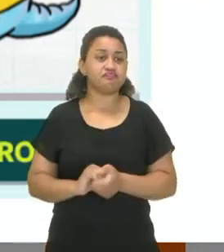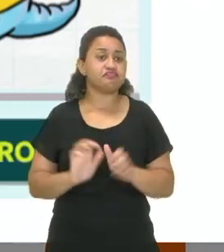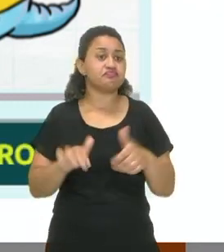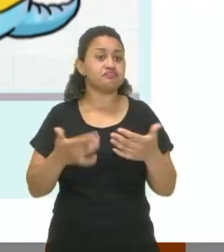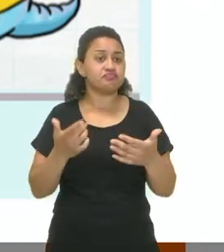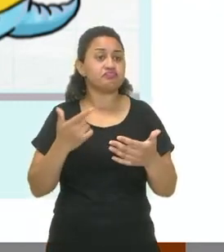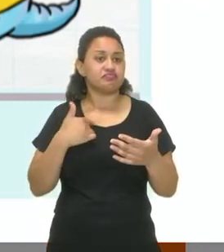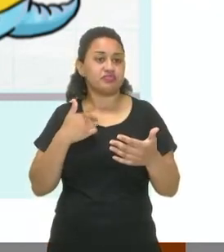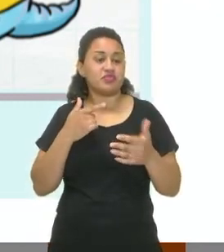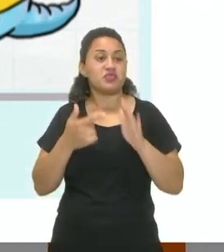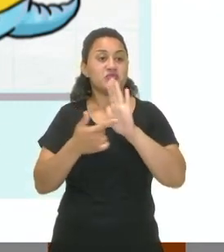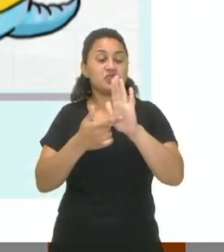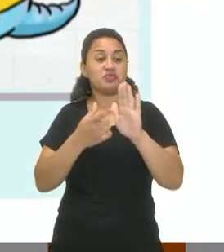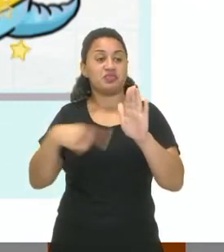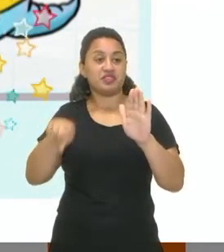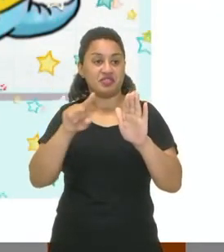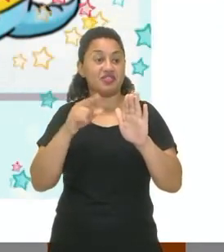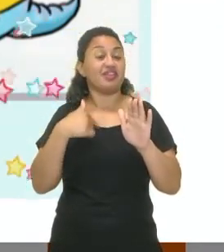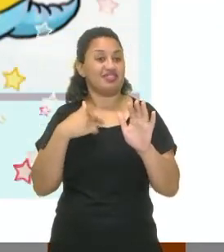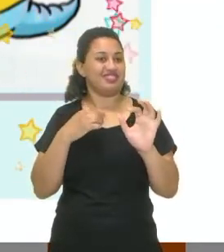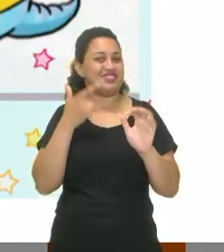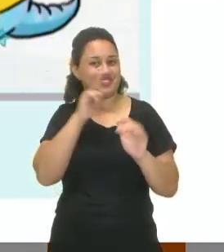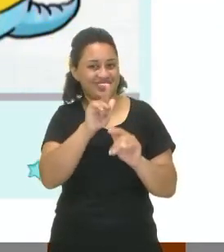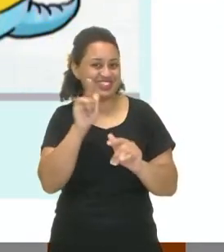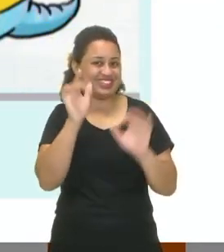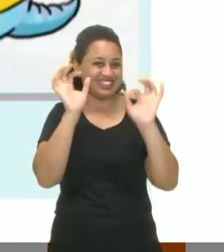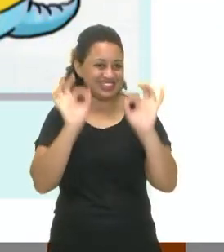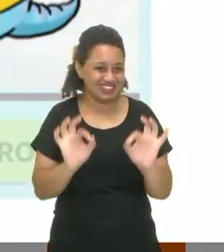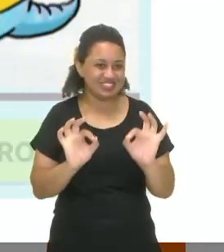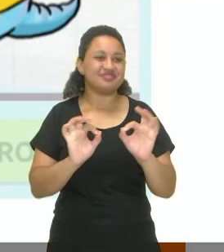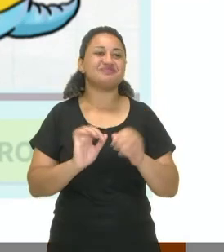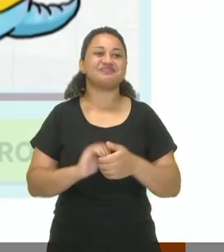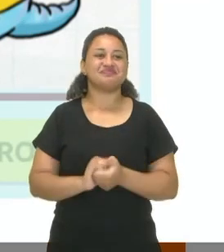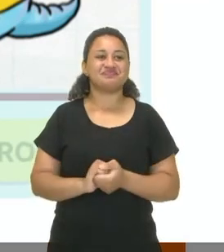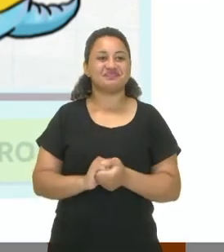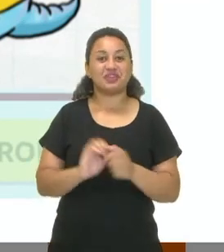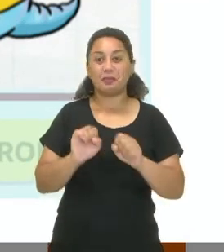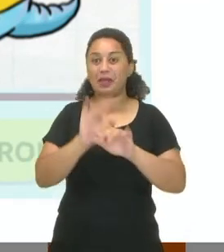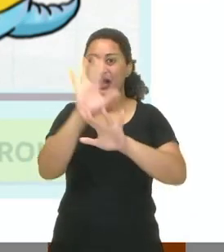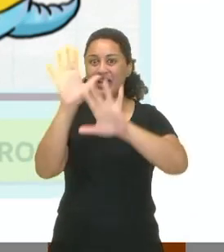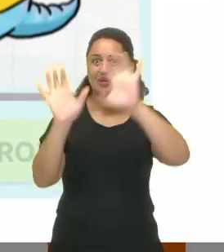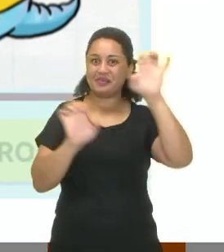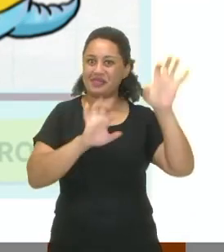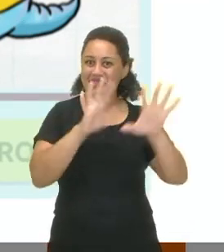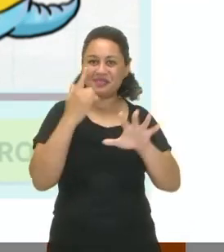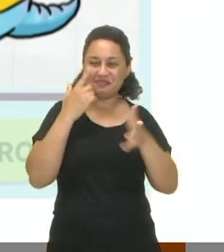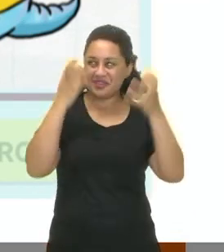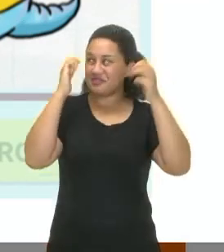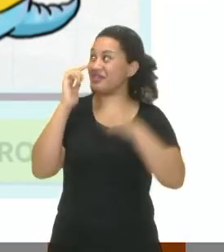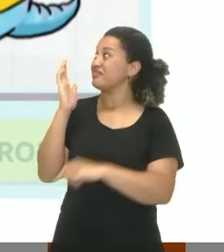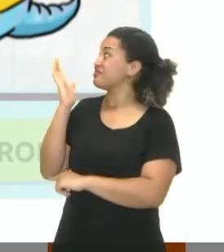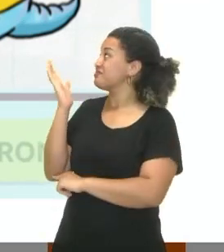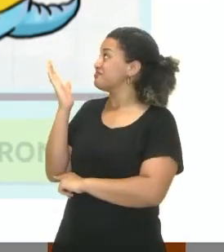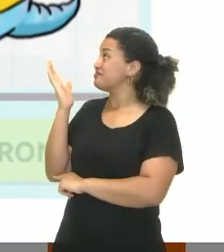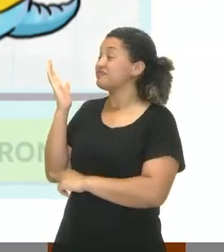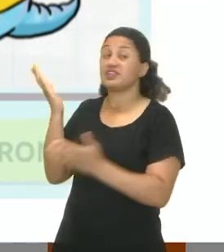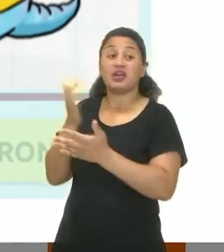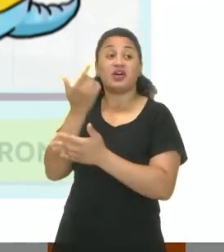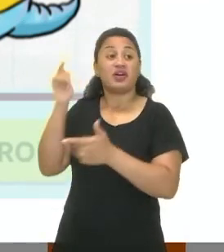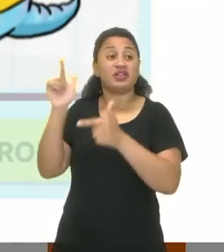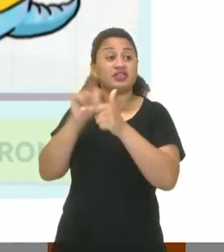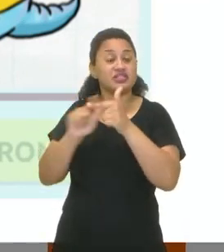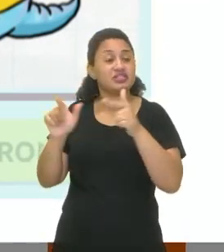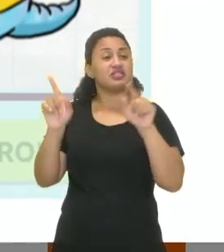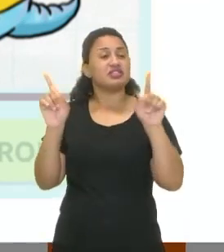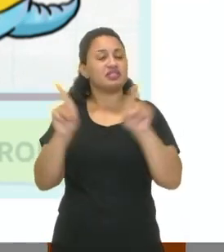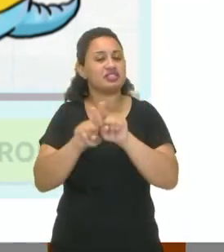nesse caso, deixa eu mostrar um exemplo aqui também, ó. Deu certinho, né? Choveu estrelinha ali, né? E aqui tem outra divisãozinha que a gente